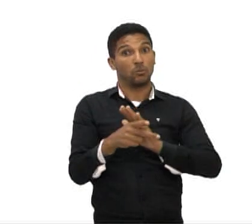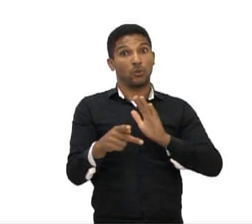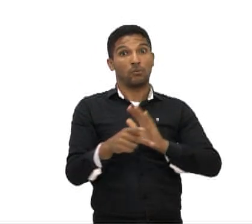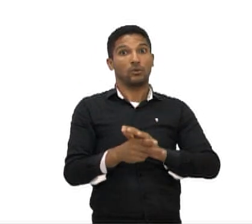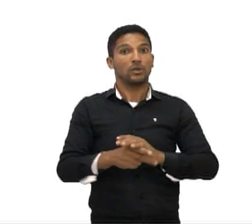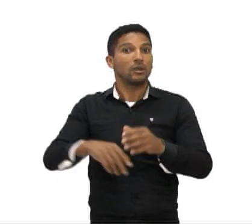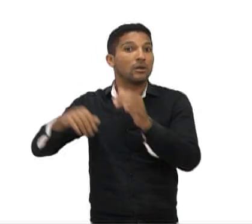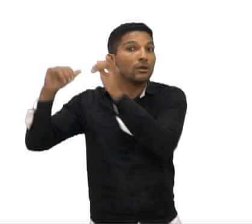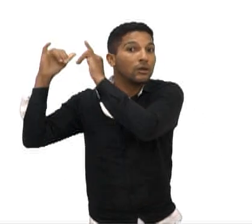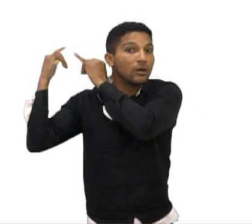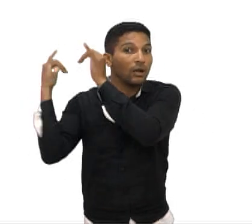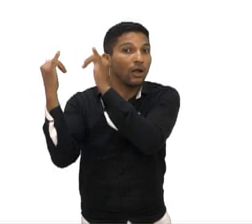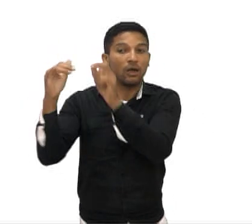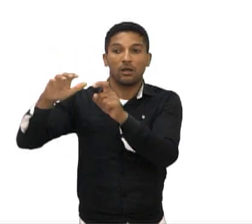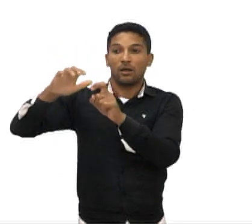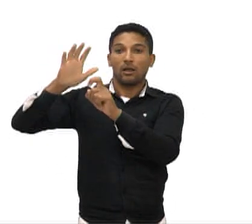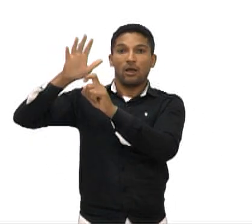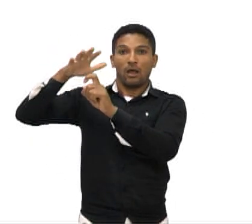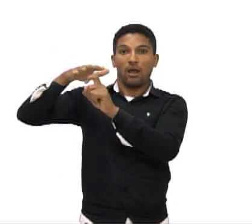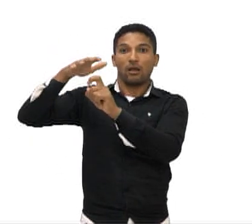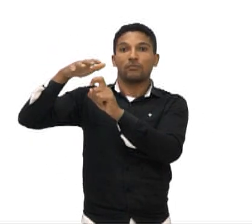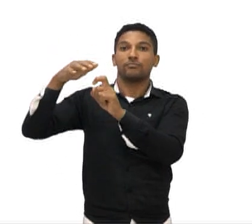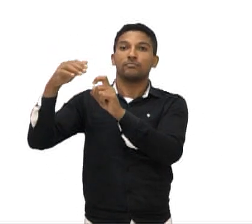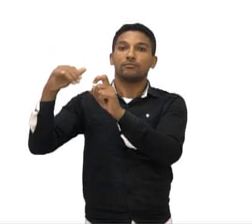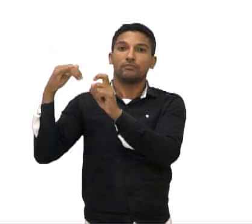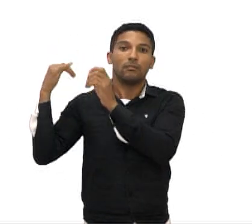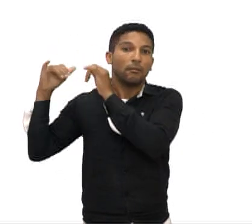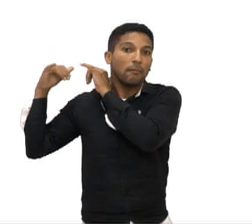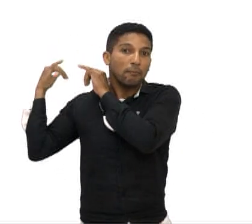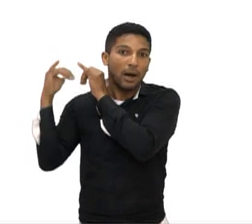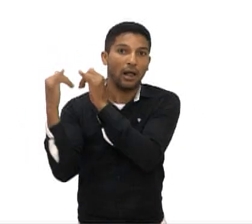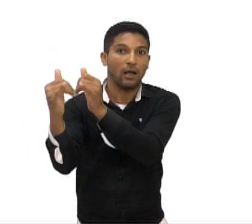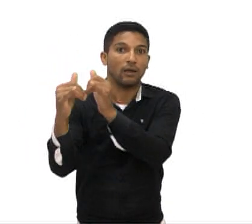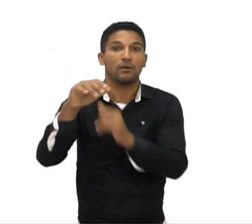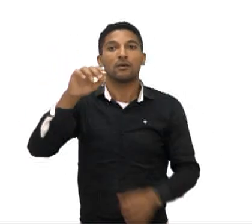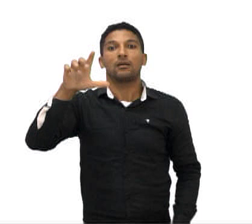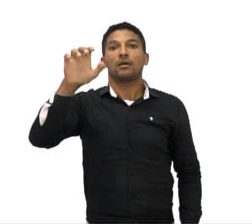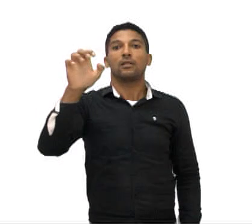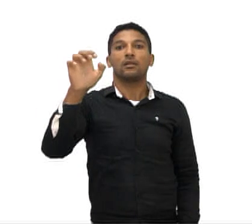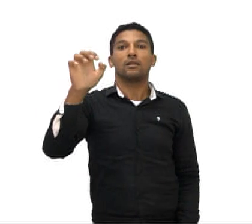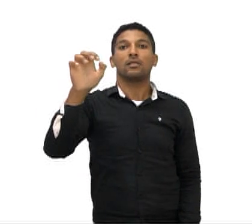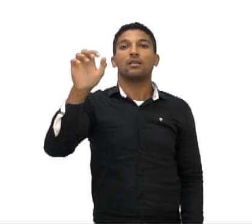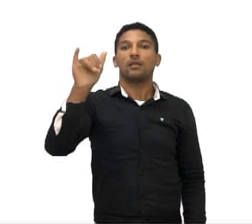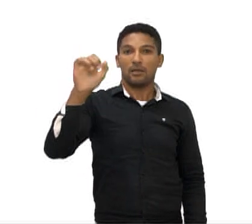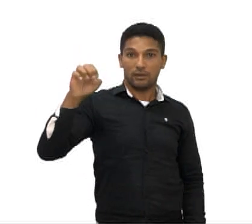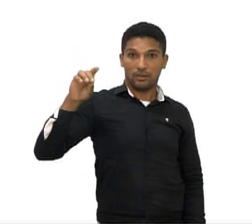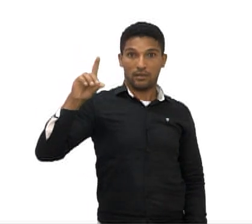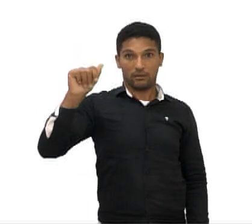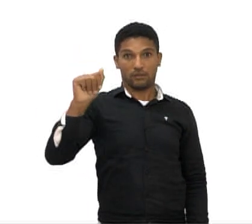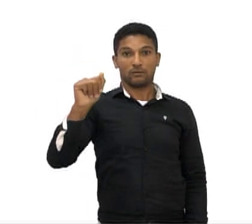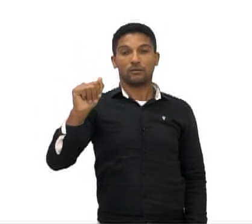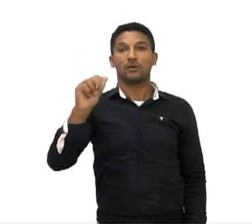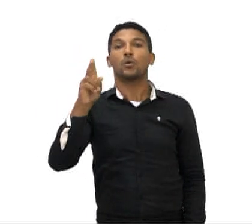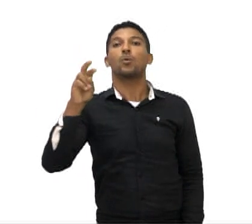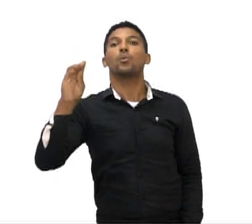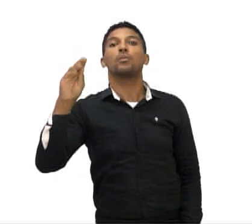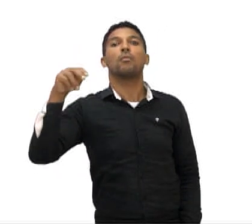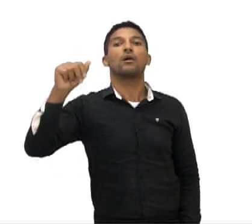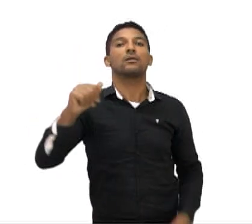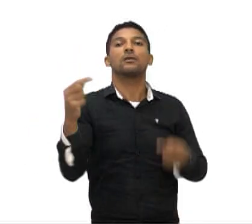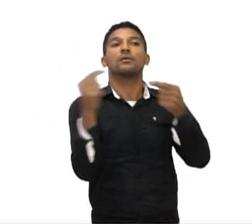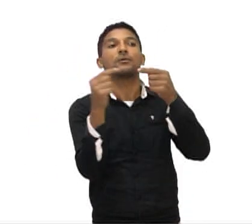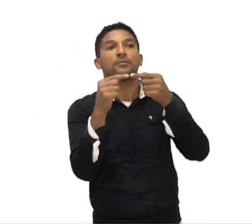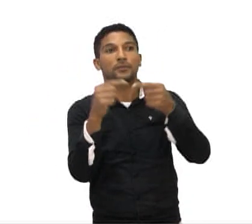urbana? Letra A. São produções que nascem da imaginação coletiva de um pueblo ou